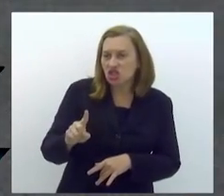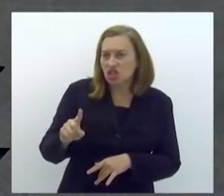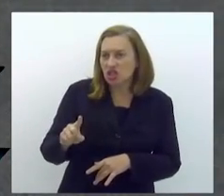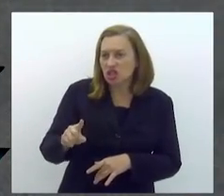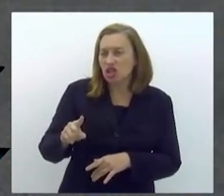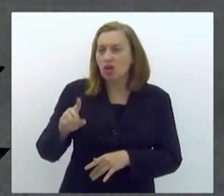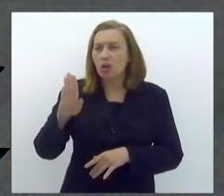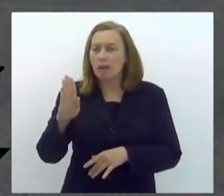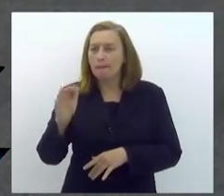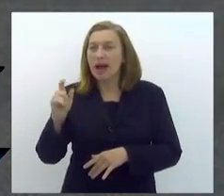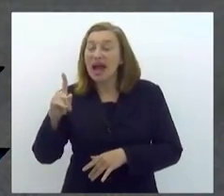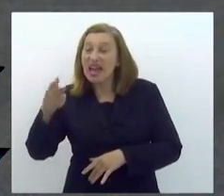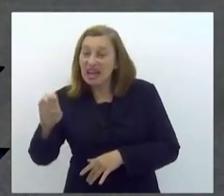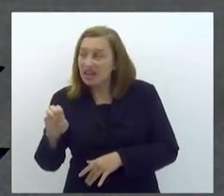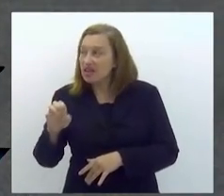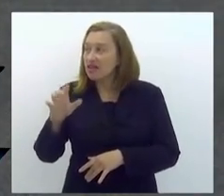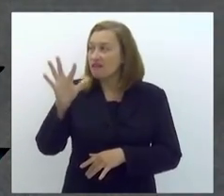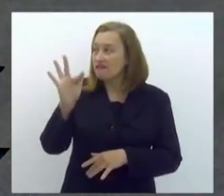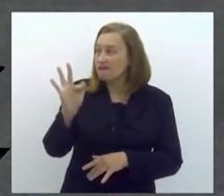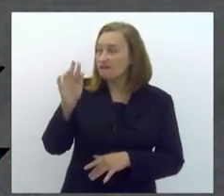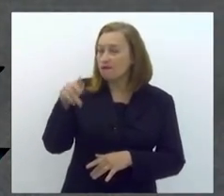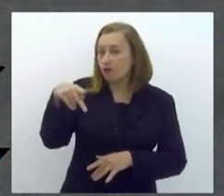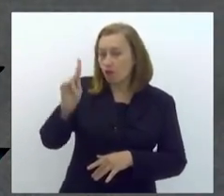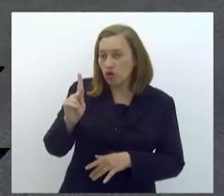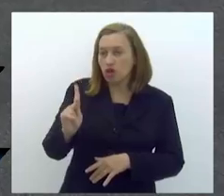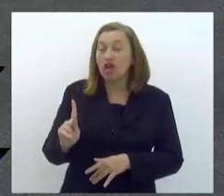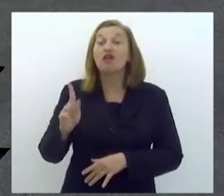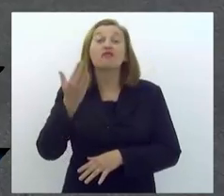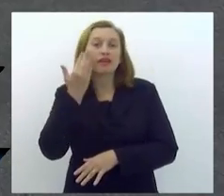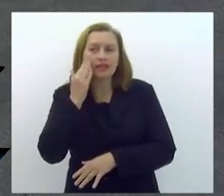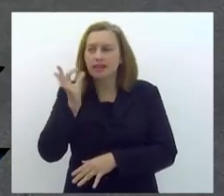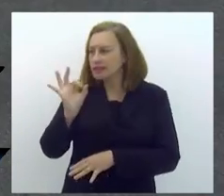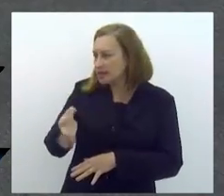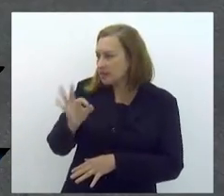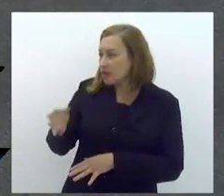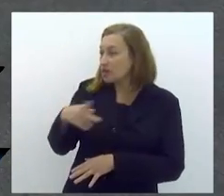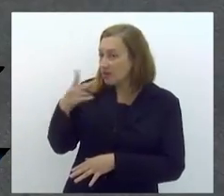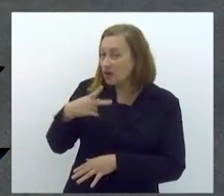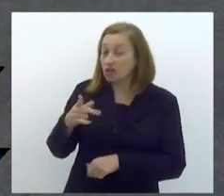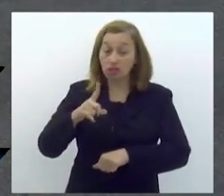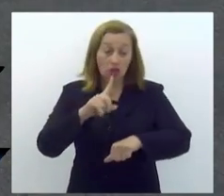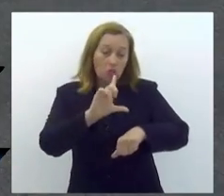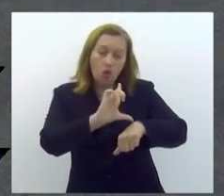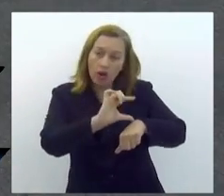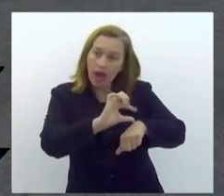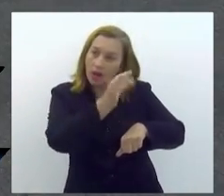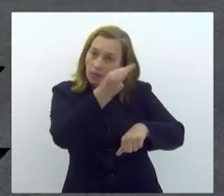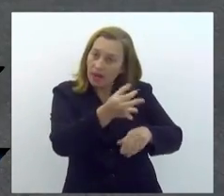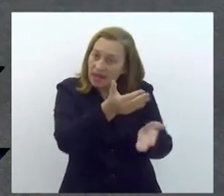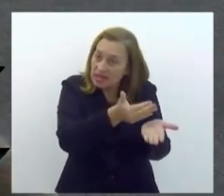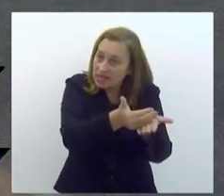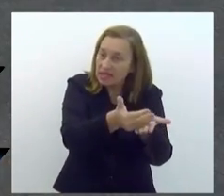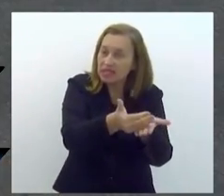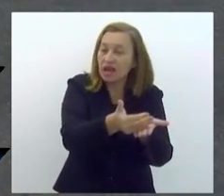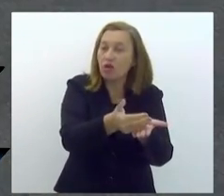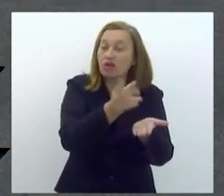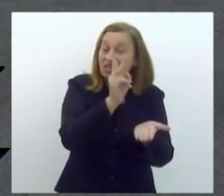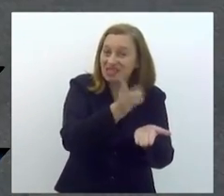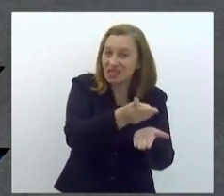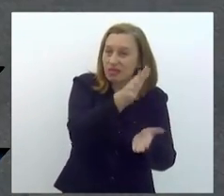antigas vai entender exatamente o que a gente falando é tem hora para começar sempre na parte da tarde